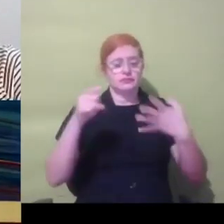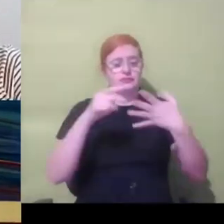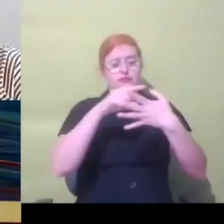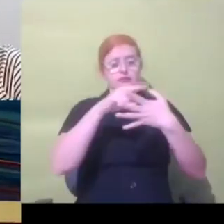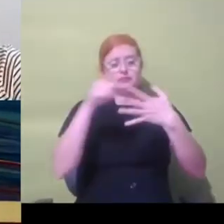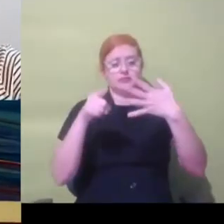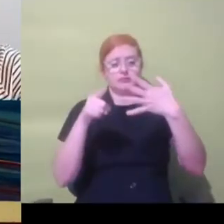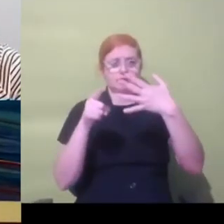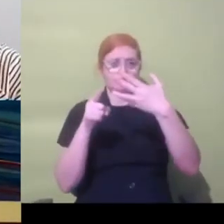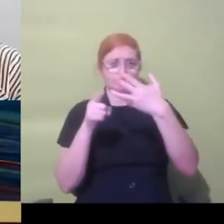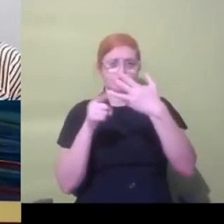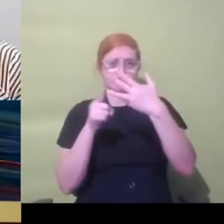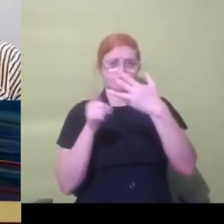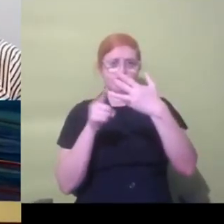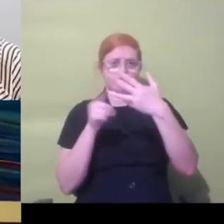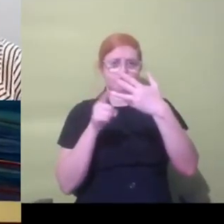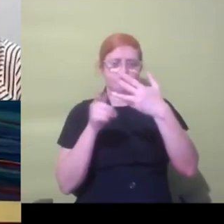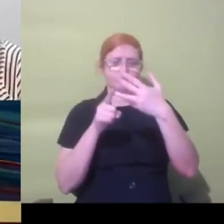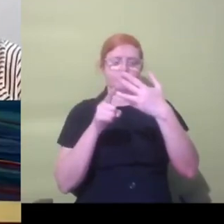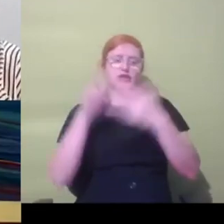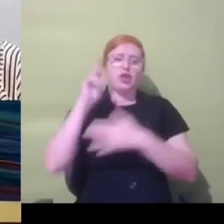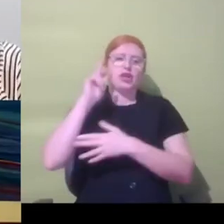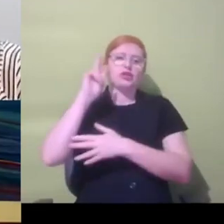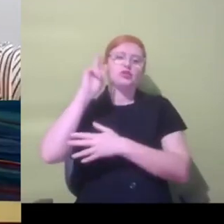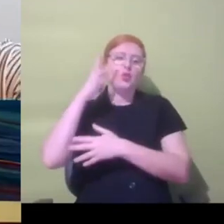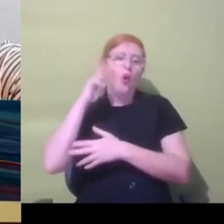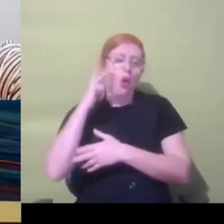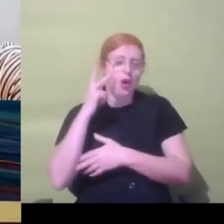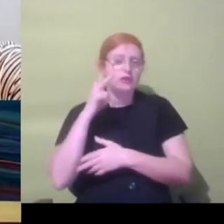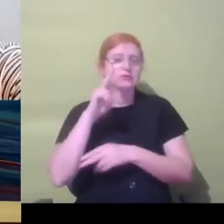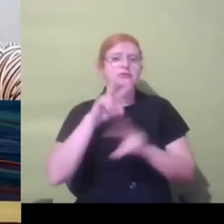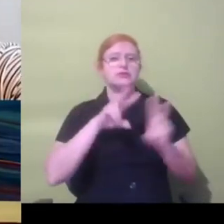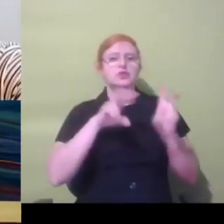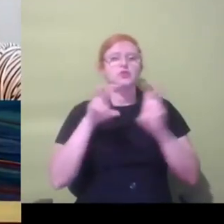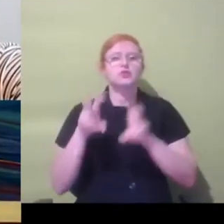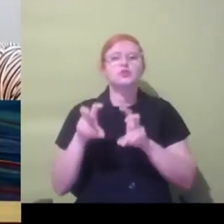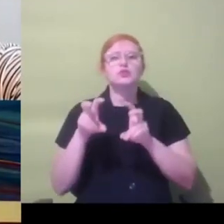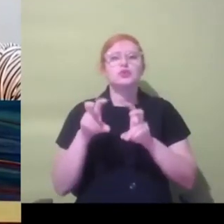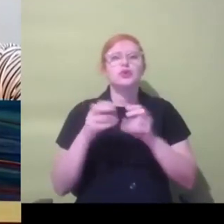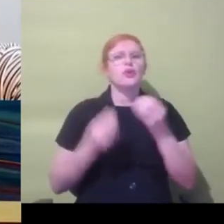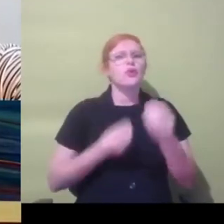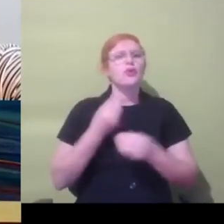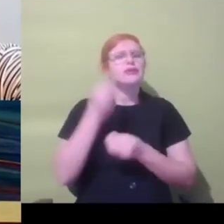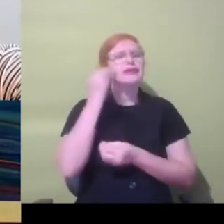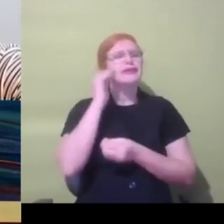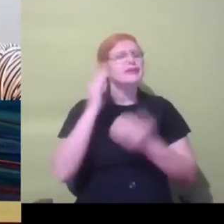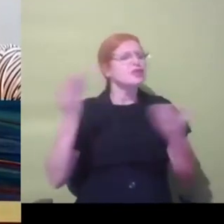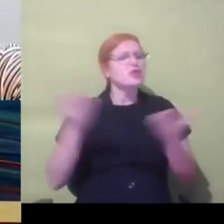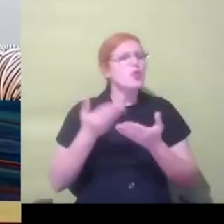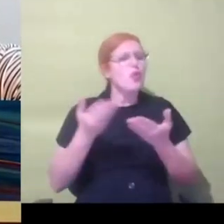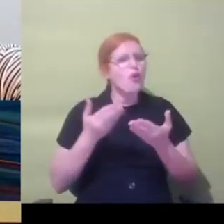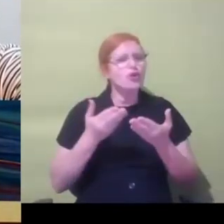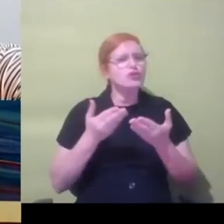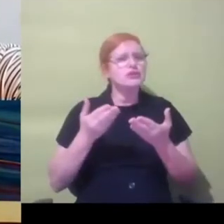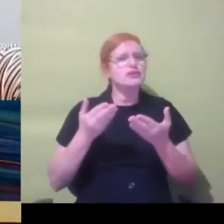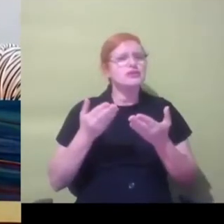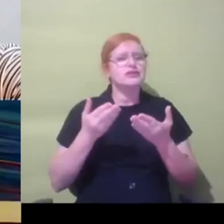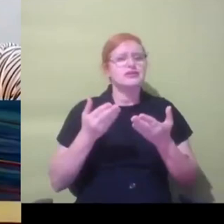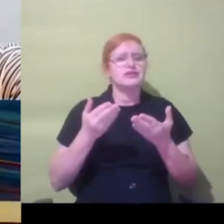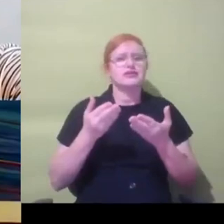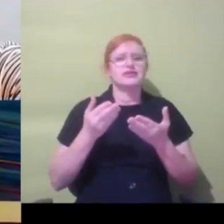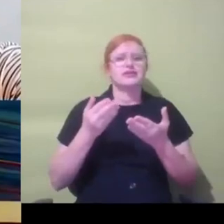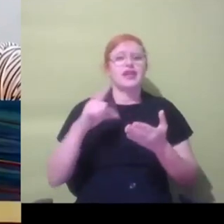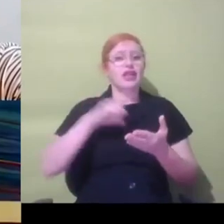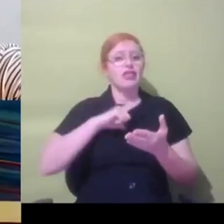Na trilha 4, a gente vai falar um pouco da história, como tu falou, né? De como é que a gente se entende hoje a partir das que vieram antes